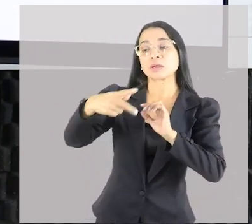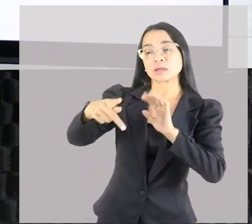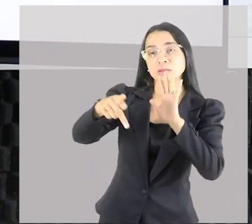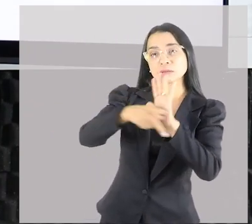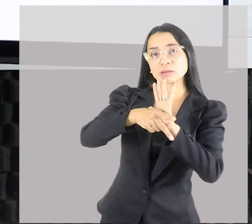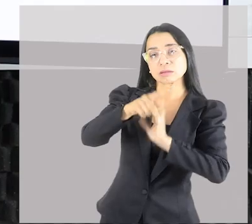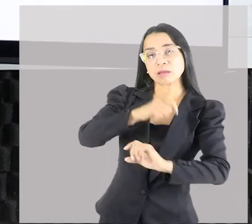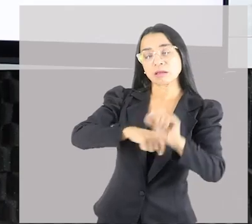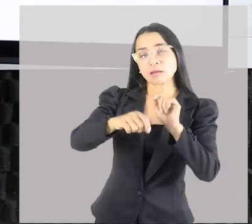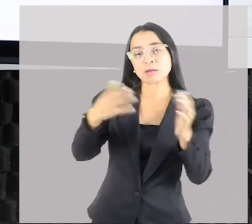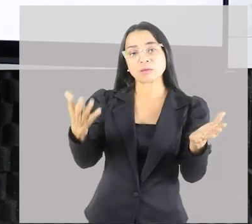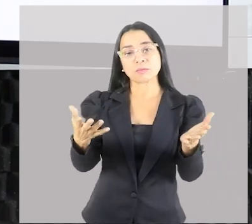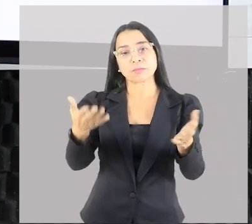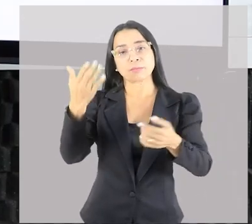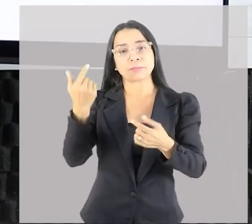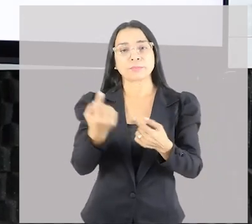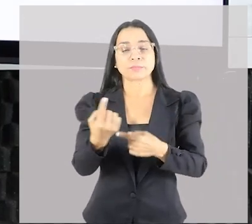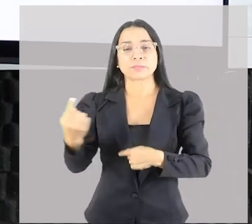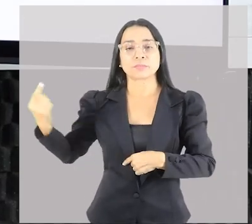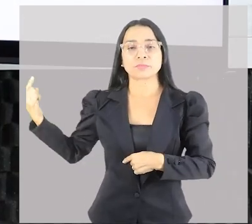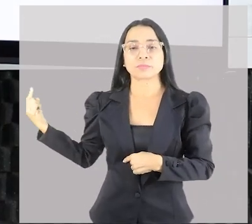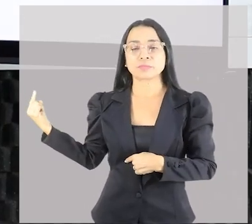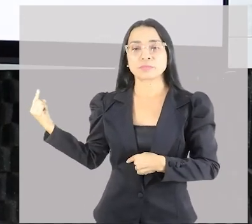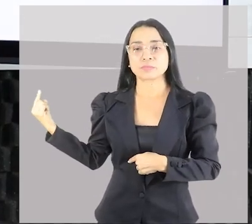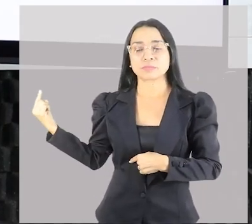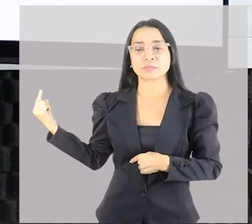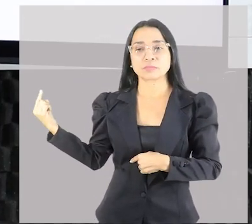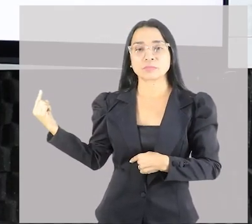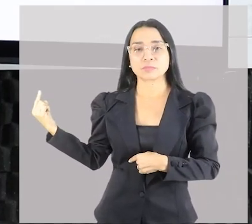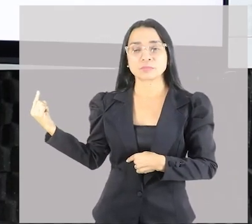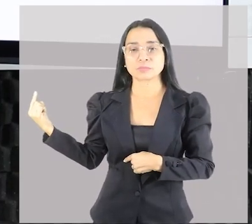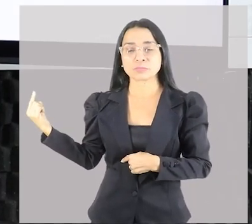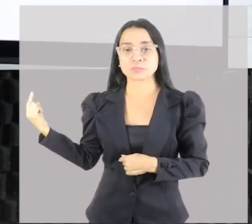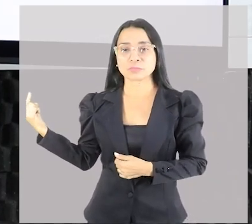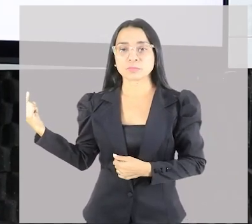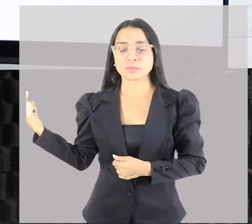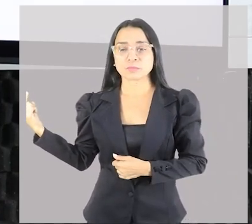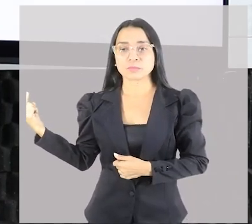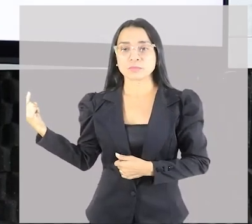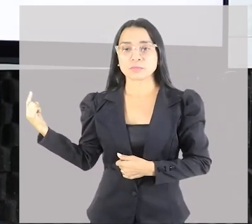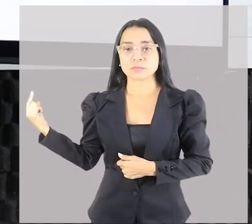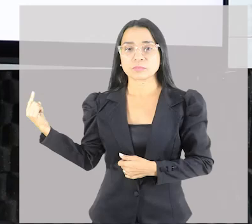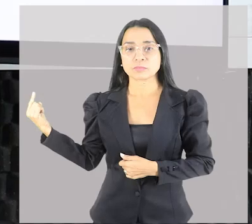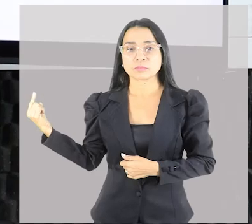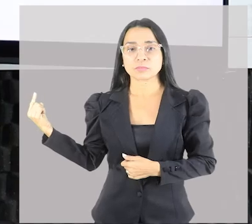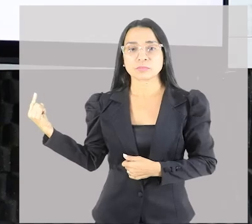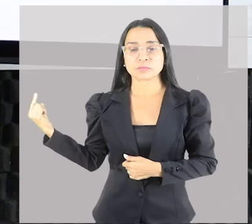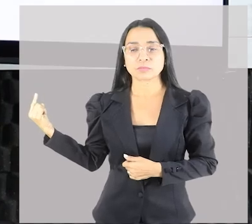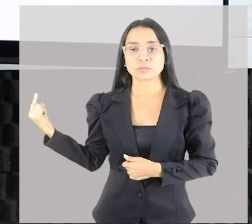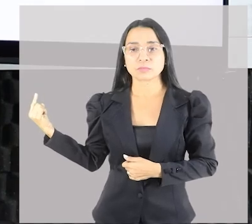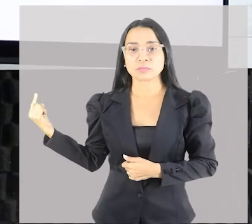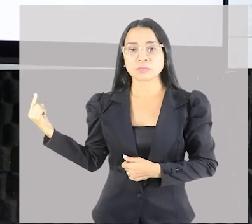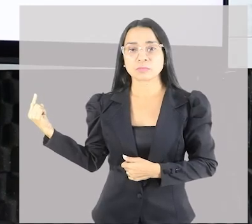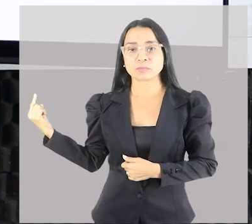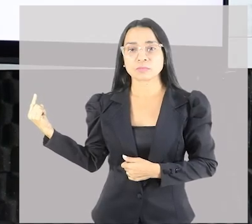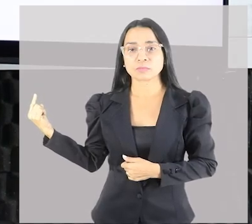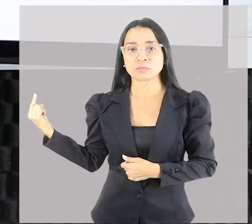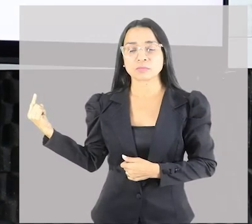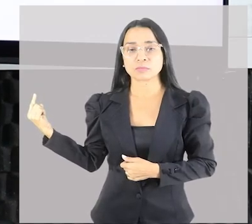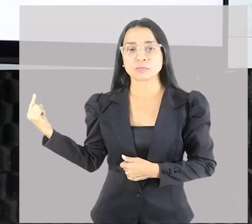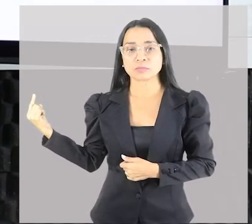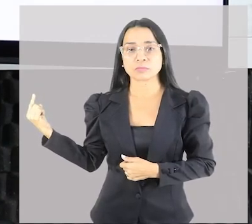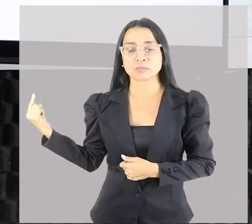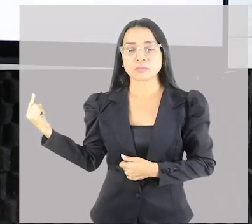certo? Saberes, ofícios, modo de fazer, celebrações, formas de expressão cênicas, formas de expressões plásticas,